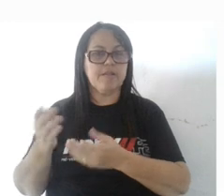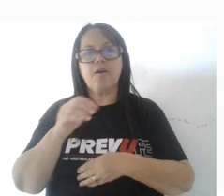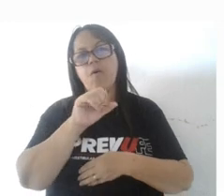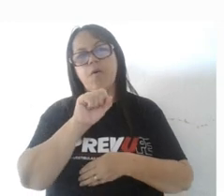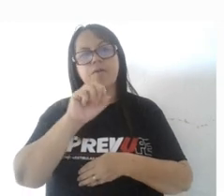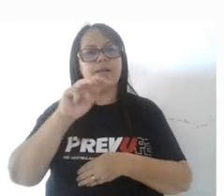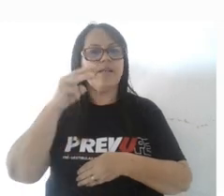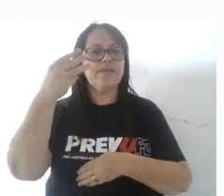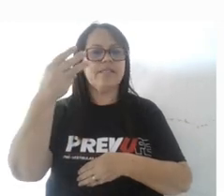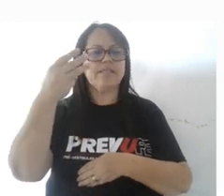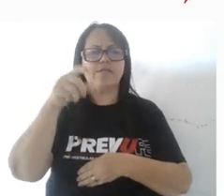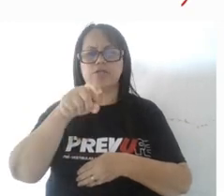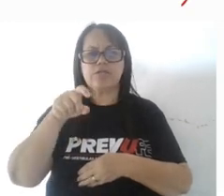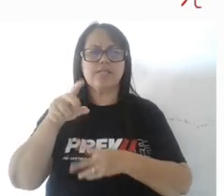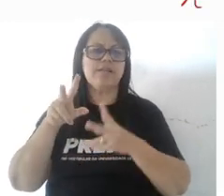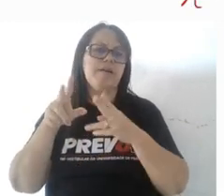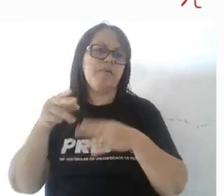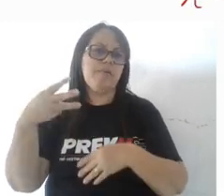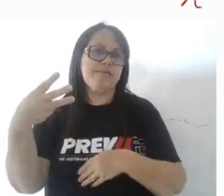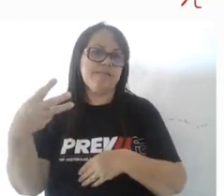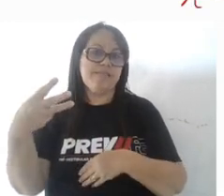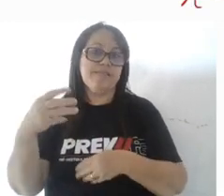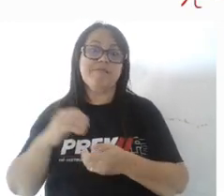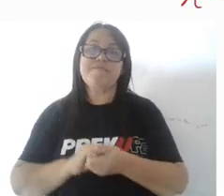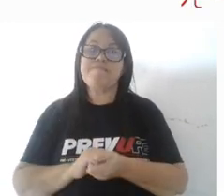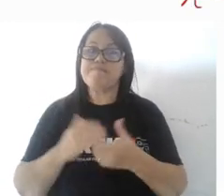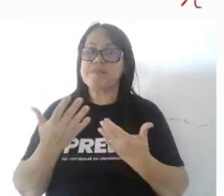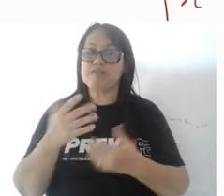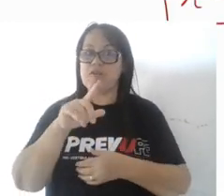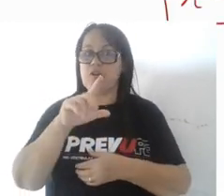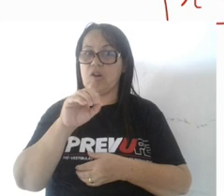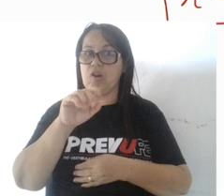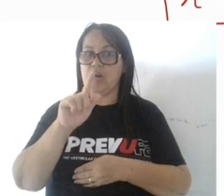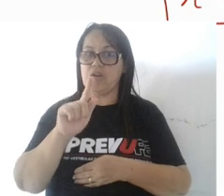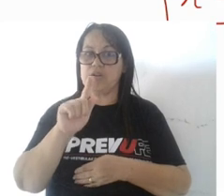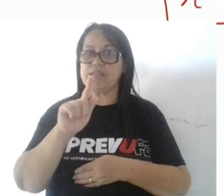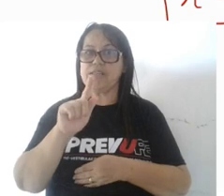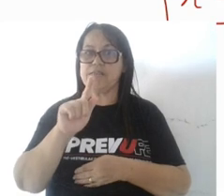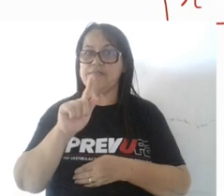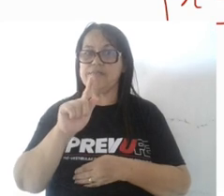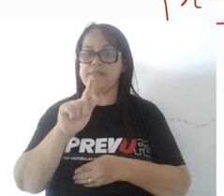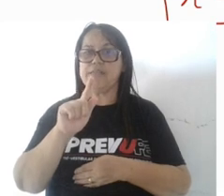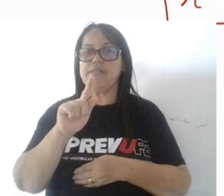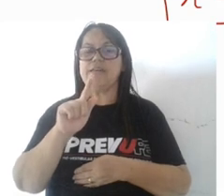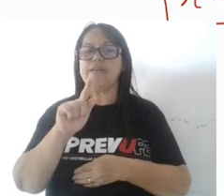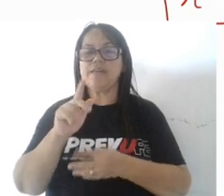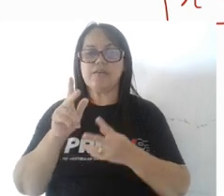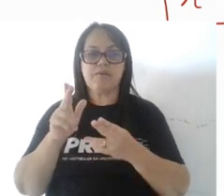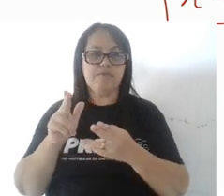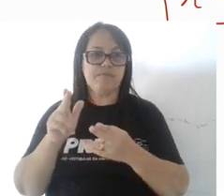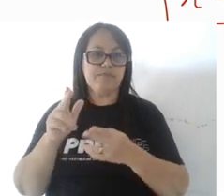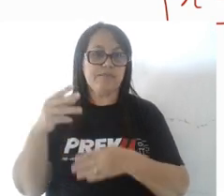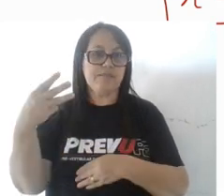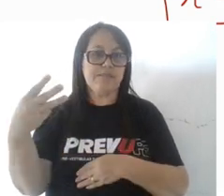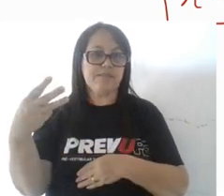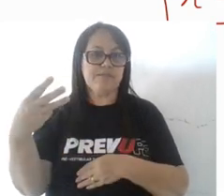3. Então, x será igual a 3. Ou seja, o logaritmo de 8 na